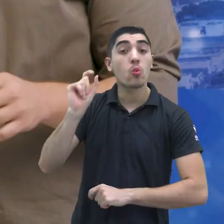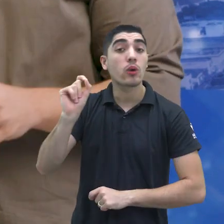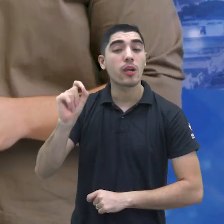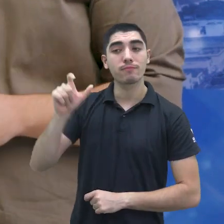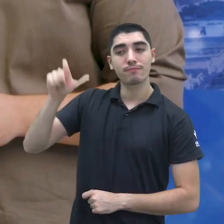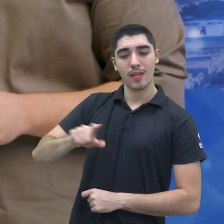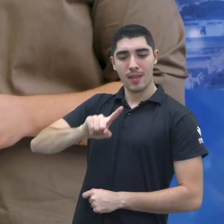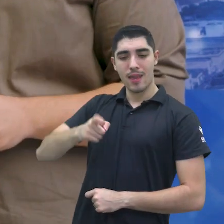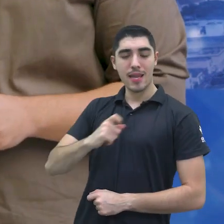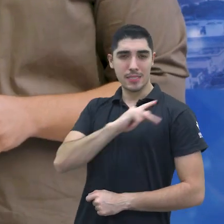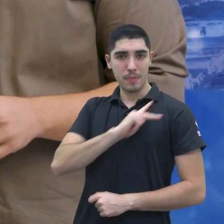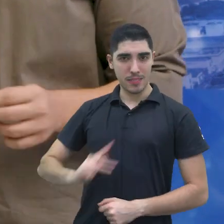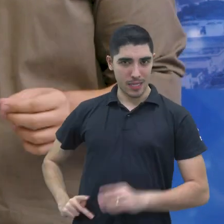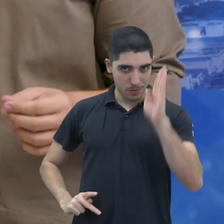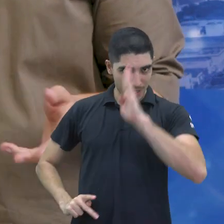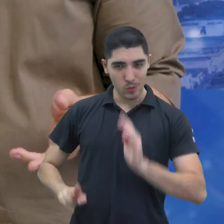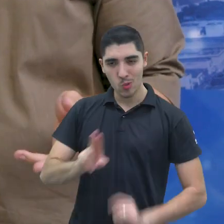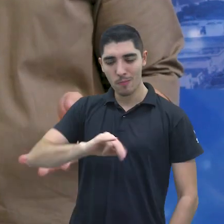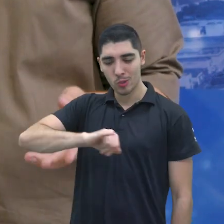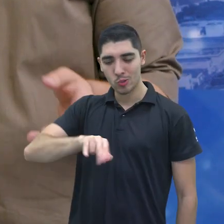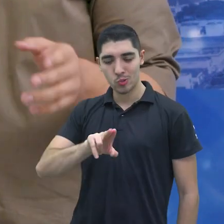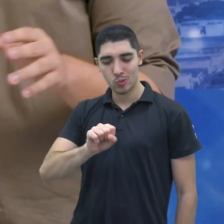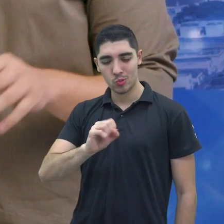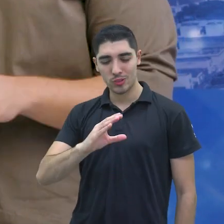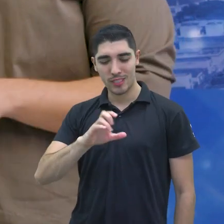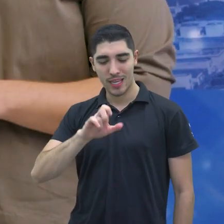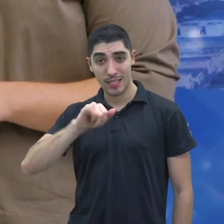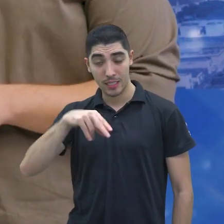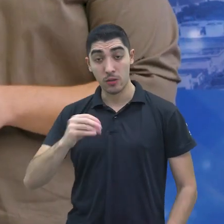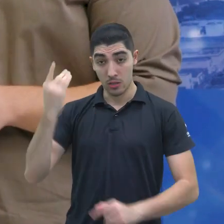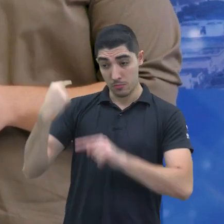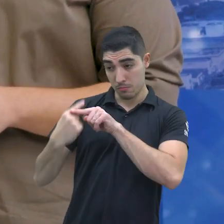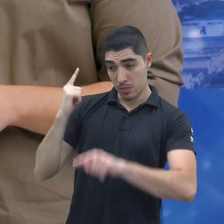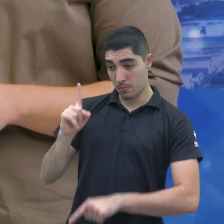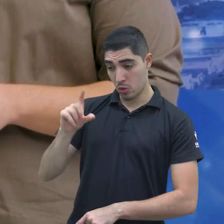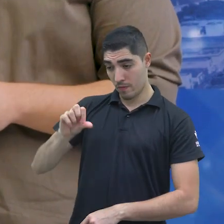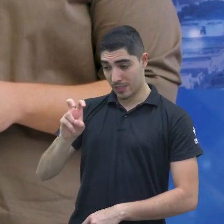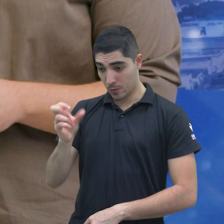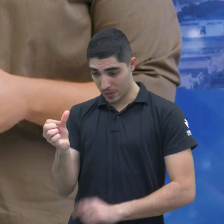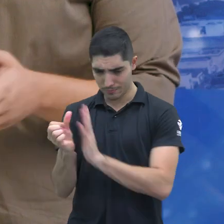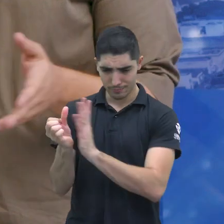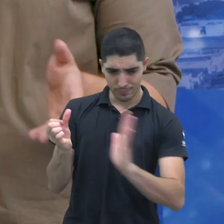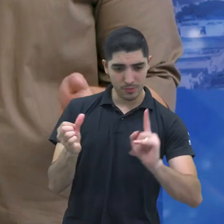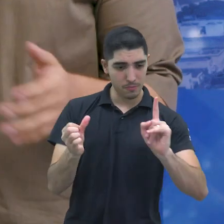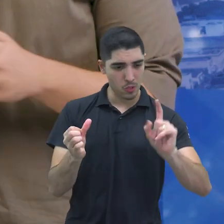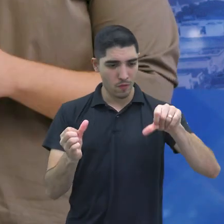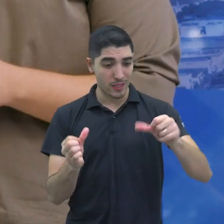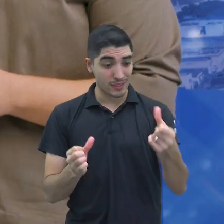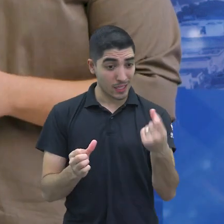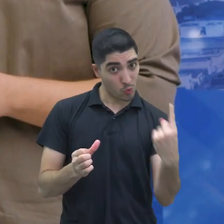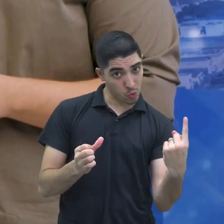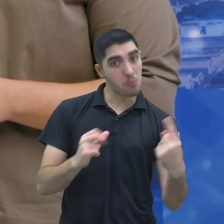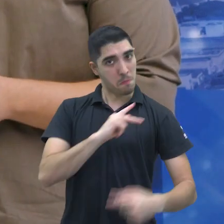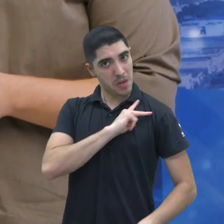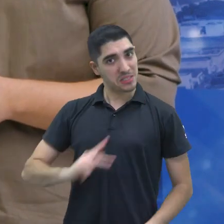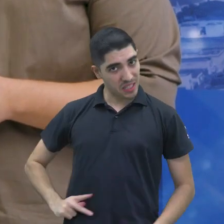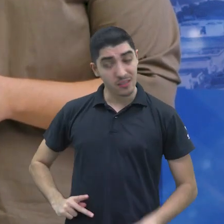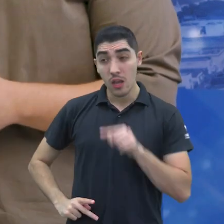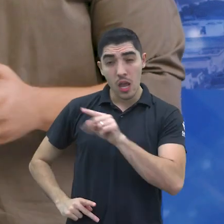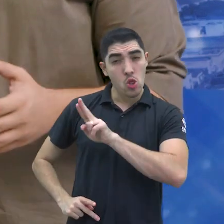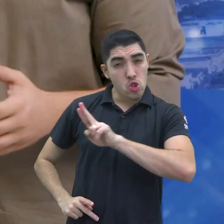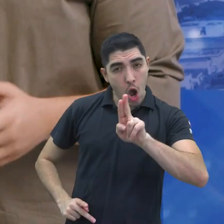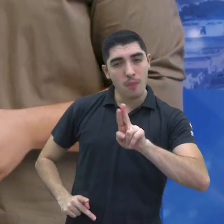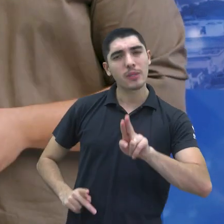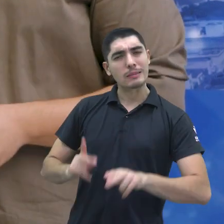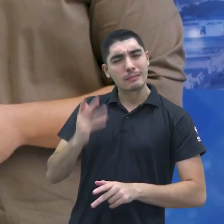de Juscelino Kubitschek, ex-presidente do Brasil que governou de 1956 a 1961.